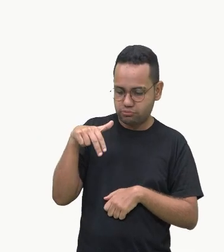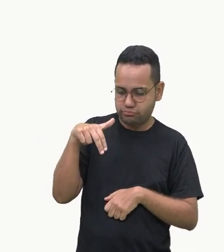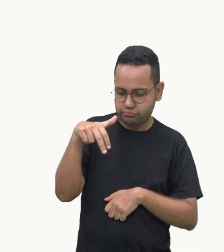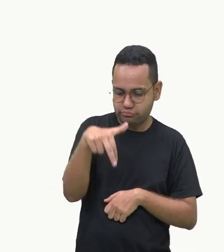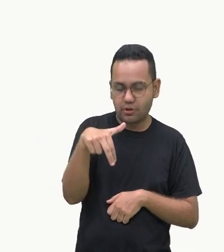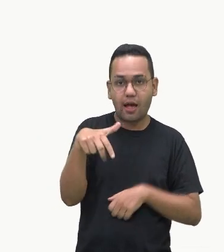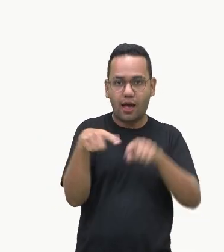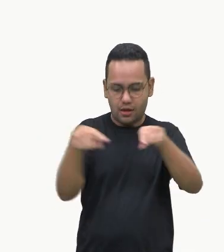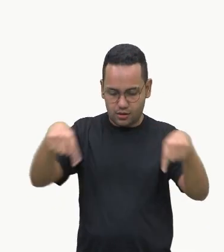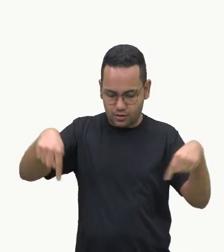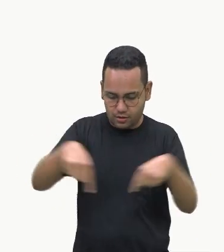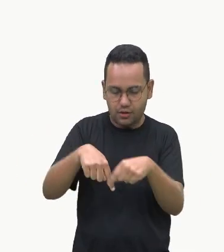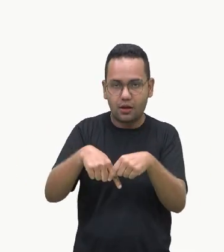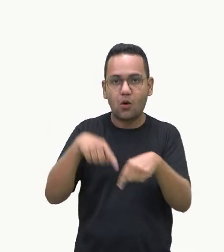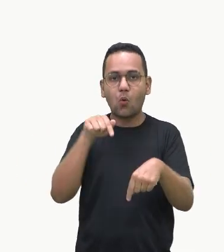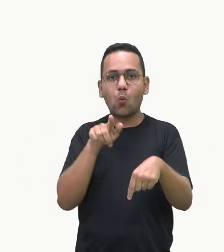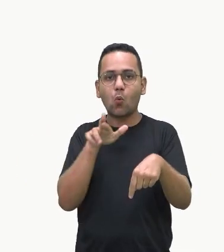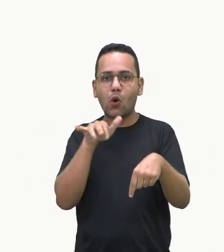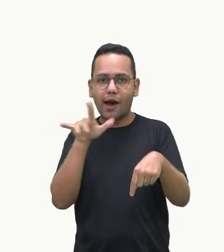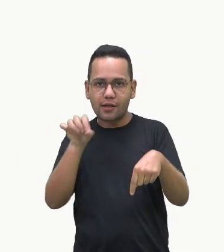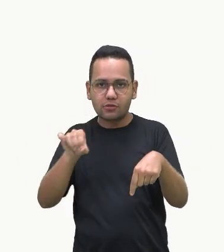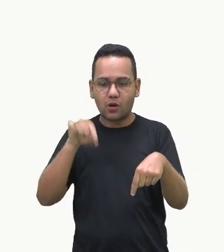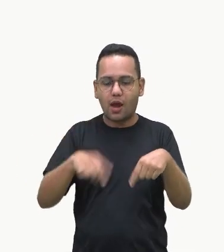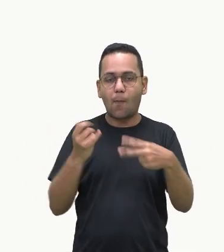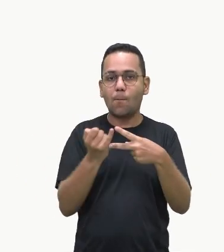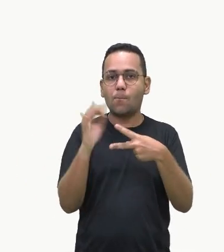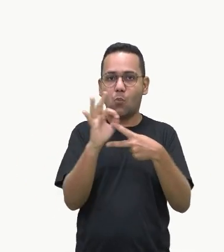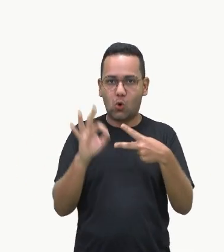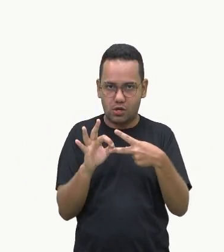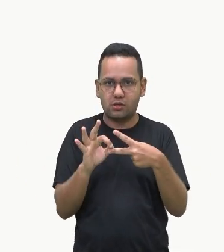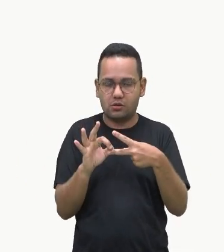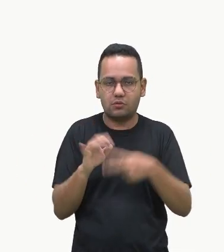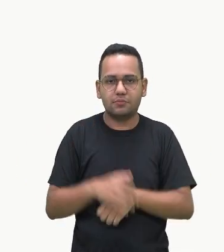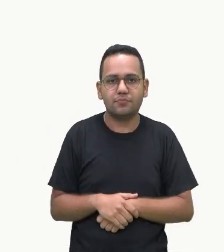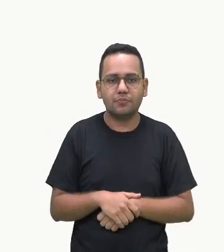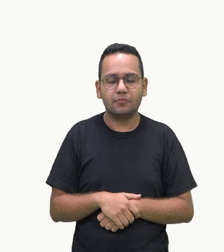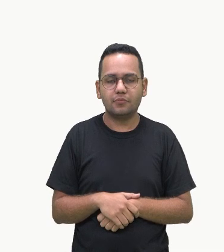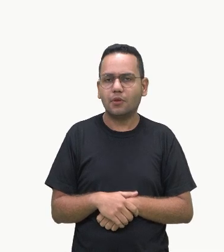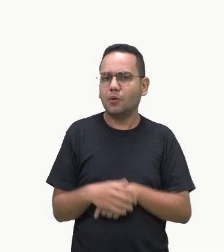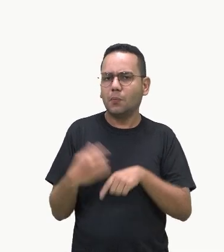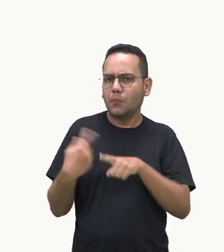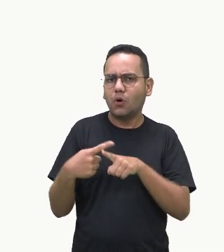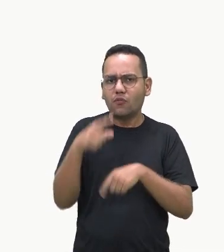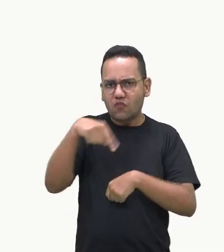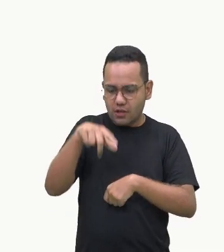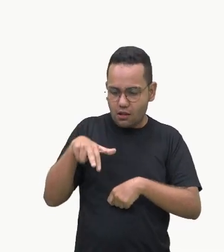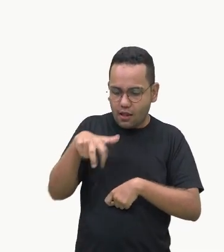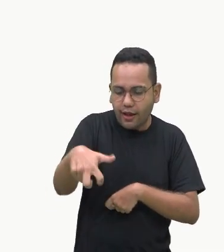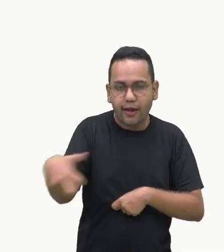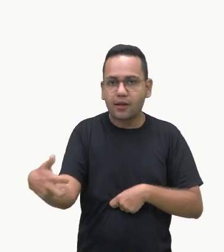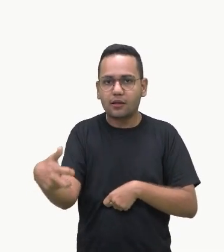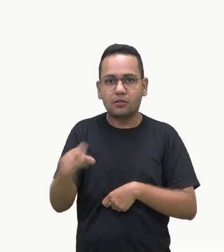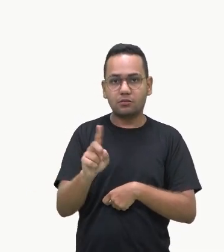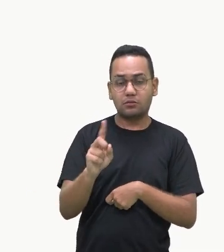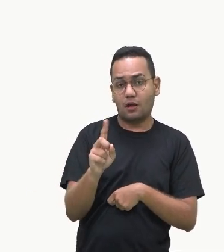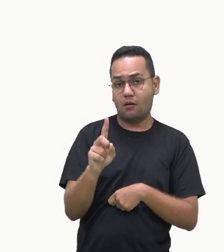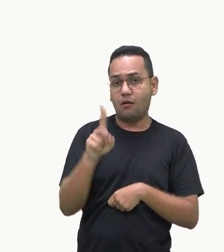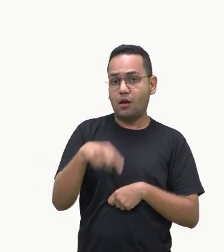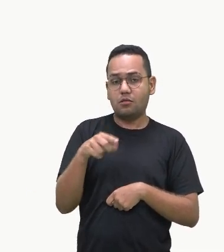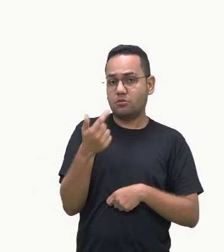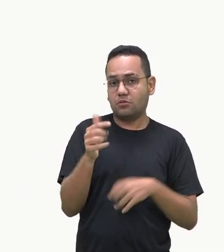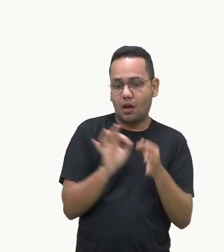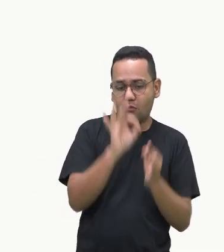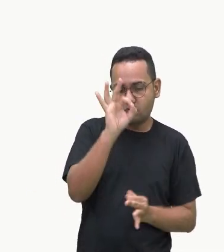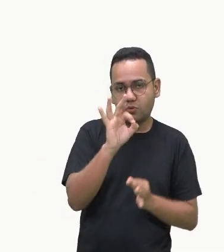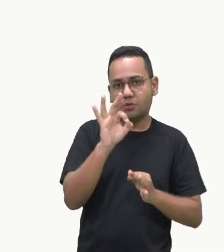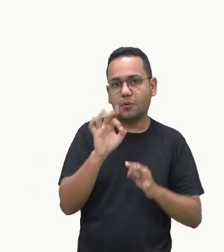um polígono. Você não vai tropeçar, porque ele não tem ali altura. Ele não é tridimensional, ele é